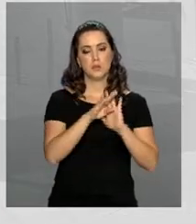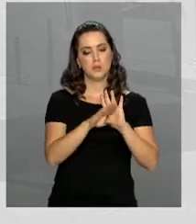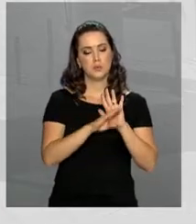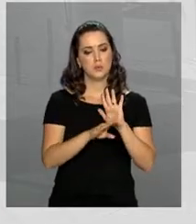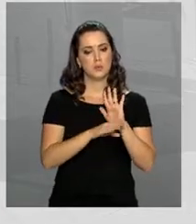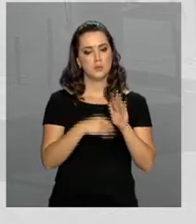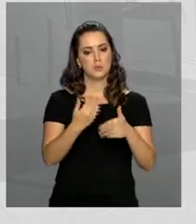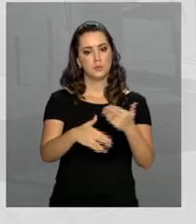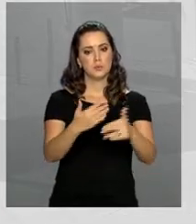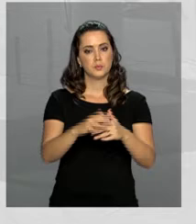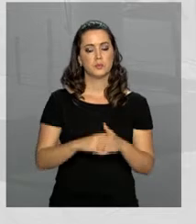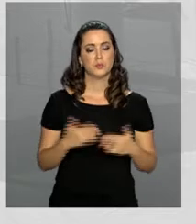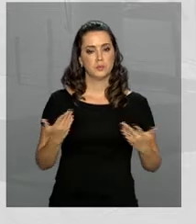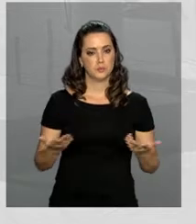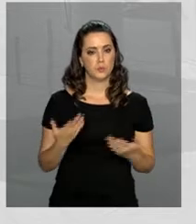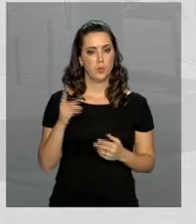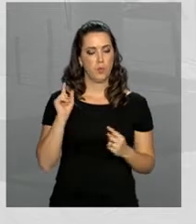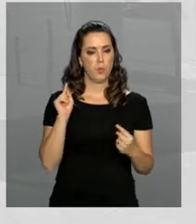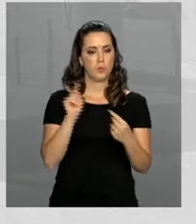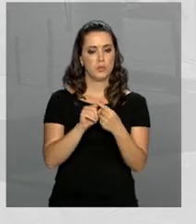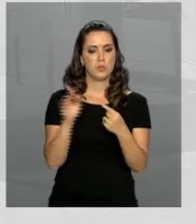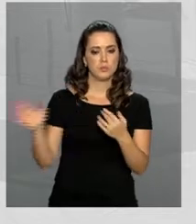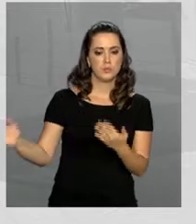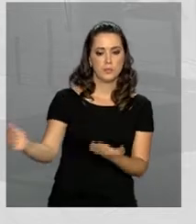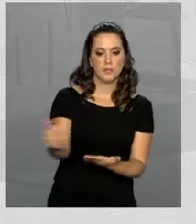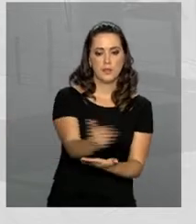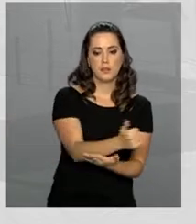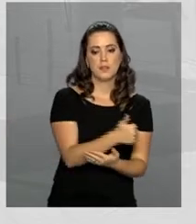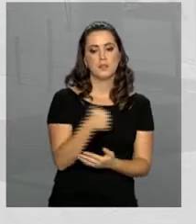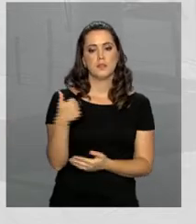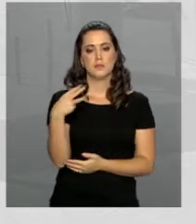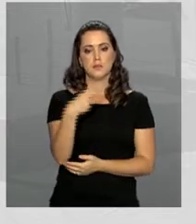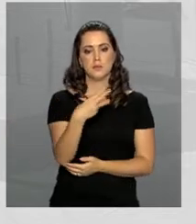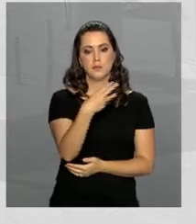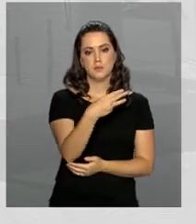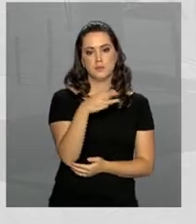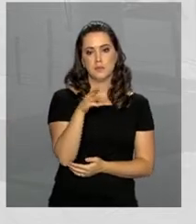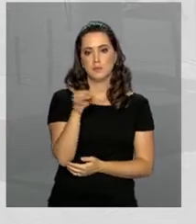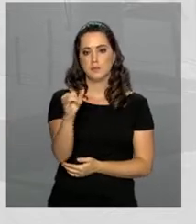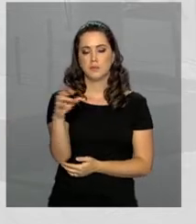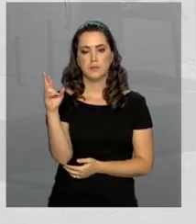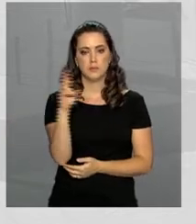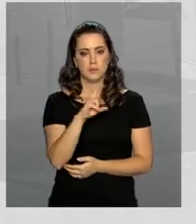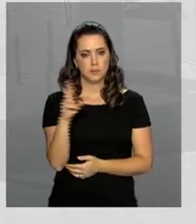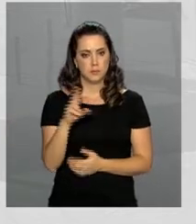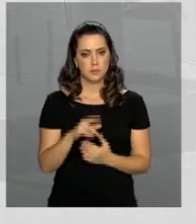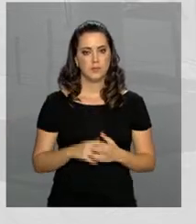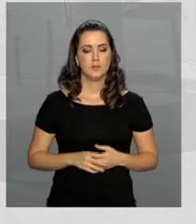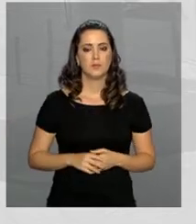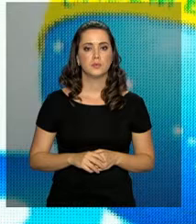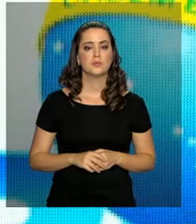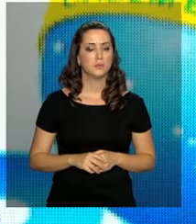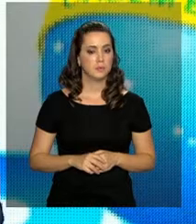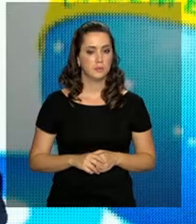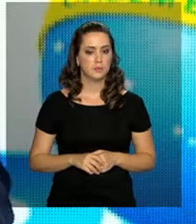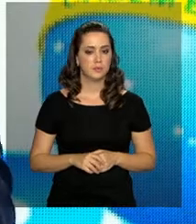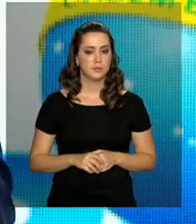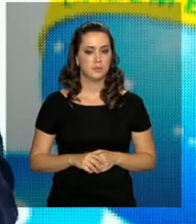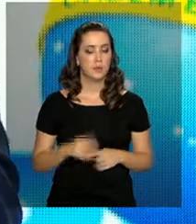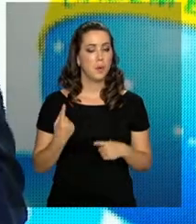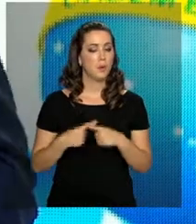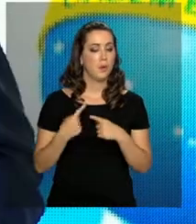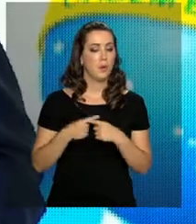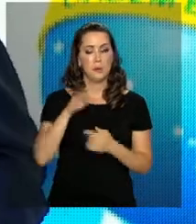em andamento com a previsão de arrecadação de mais 133 milhões de reais foi a razão